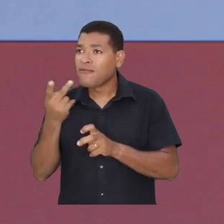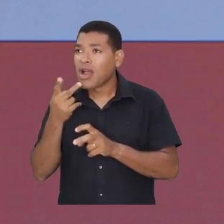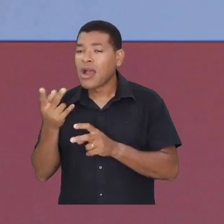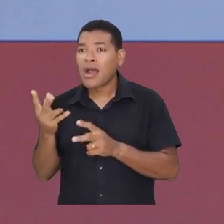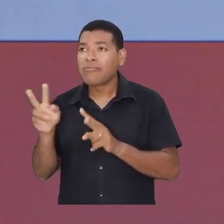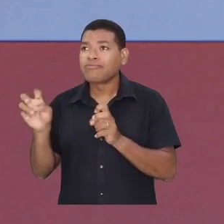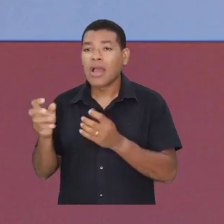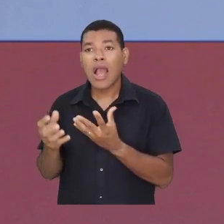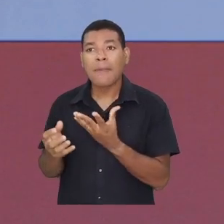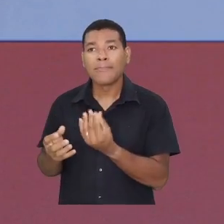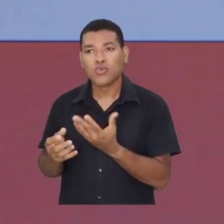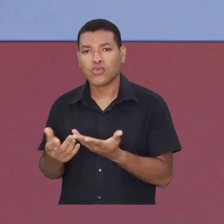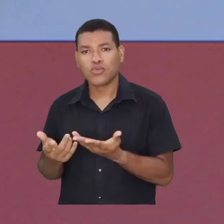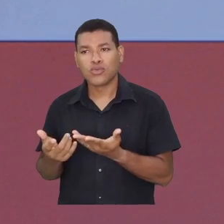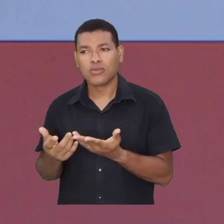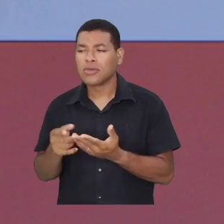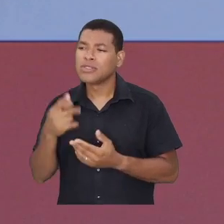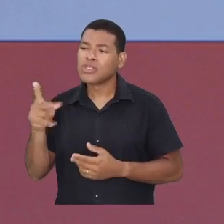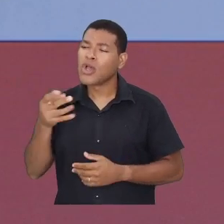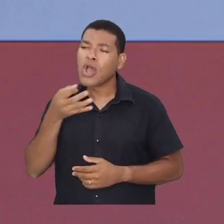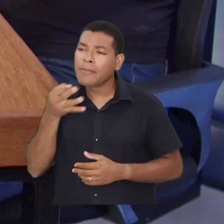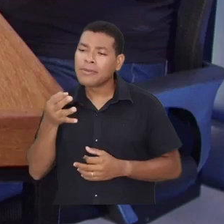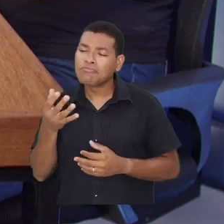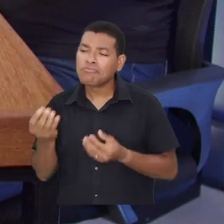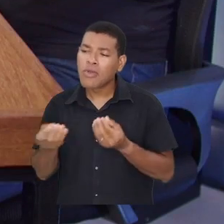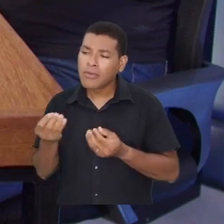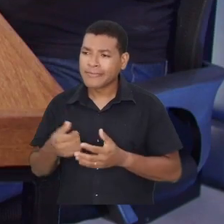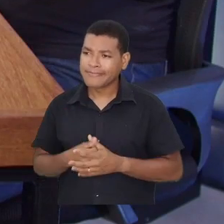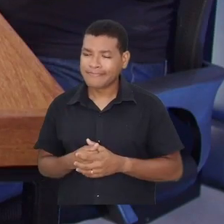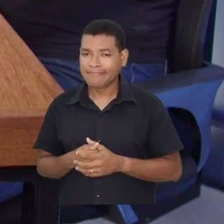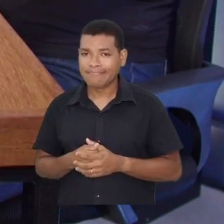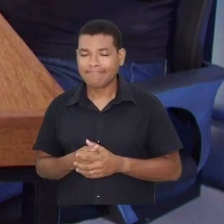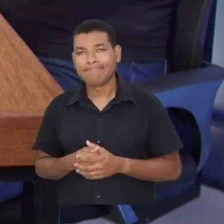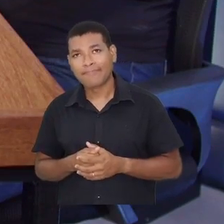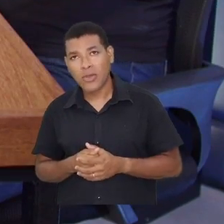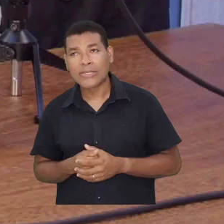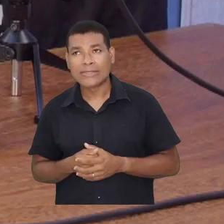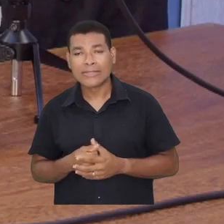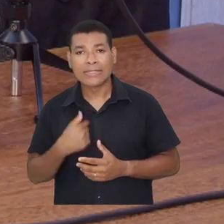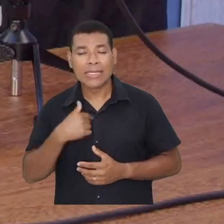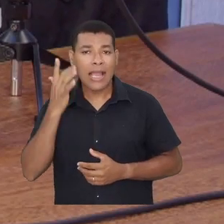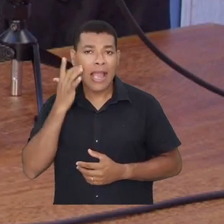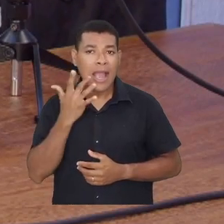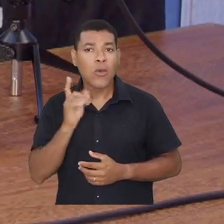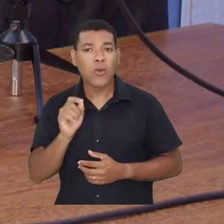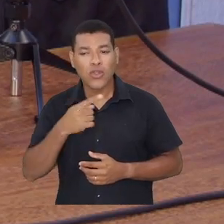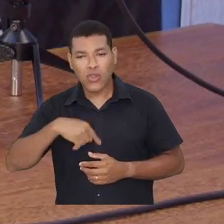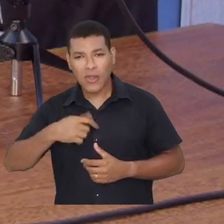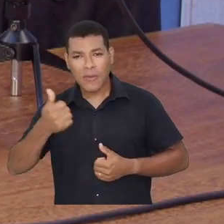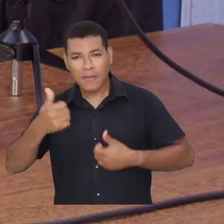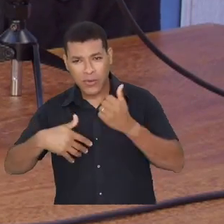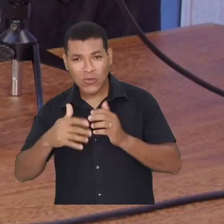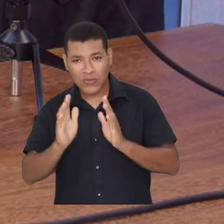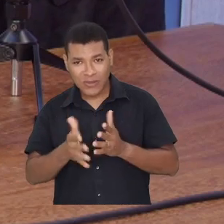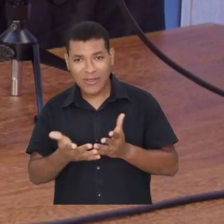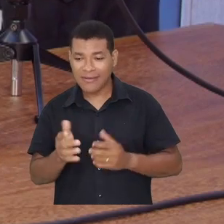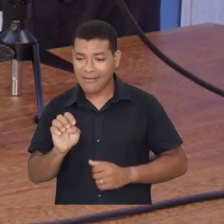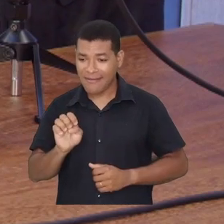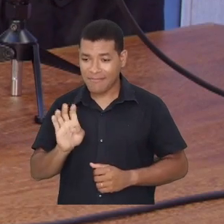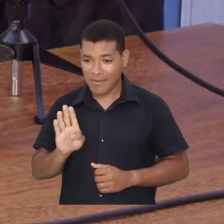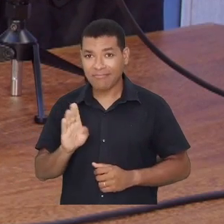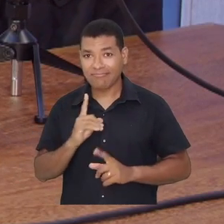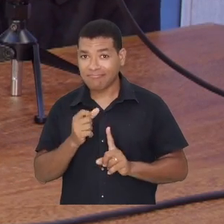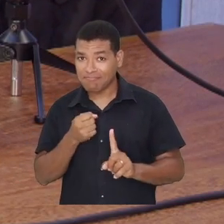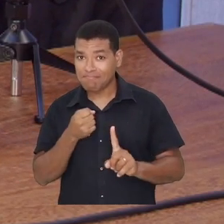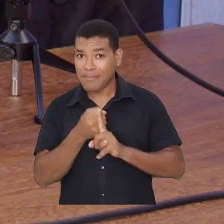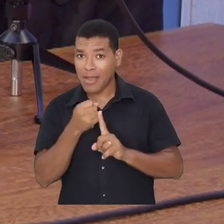e como que é isso na sua visão, assim? Cara, eu acho que, além de tudo isso que a gente já falou, então, realmente, o EB te